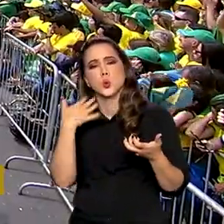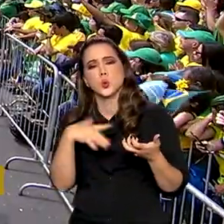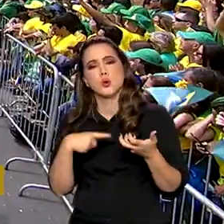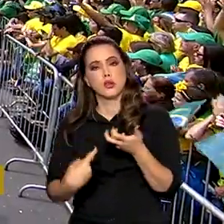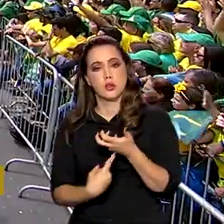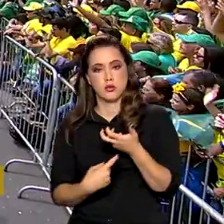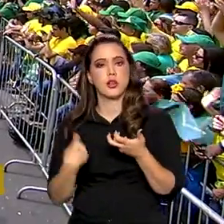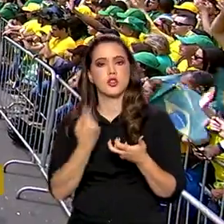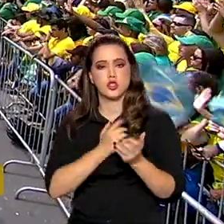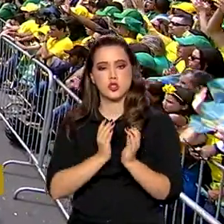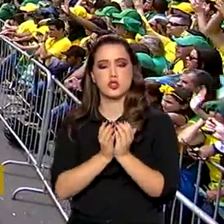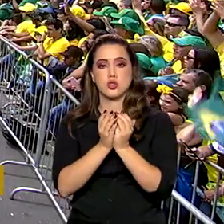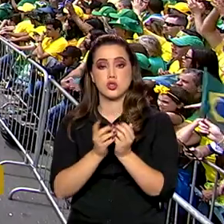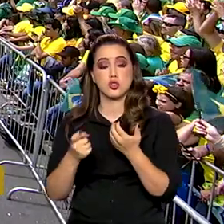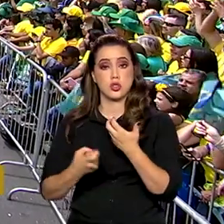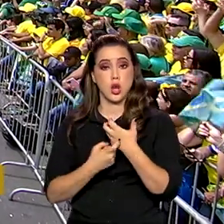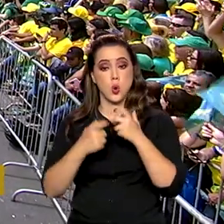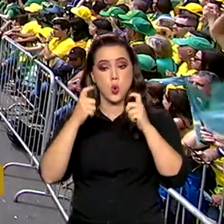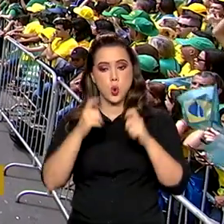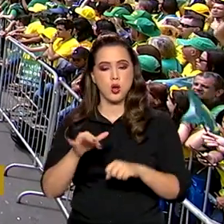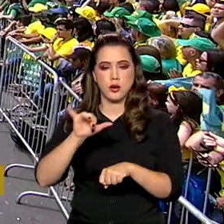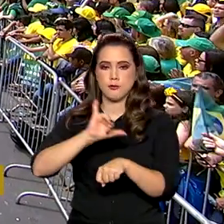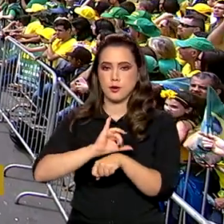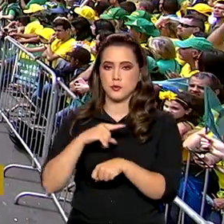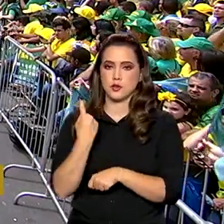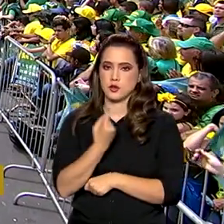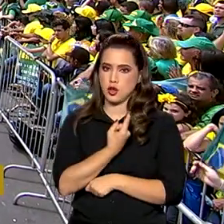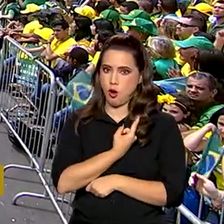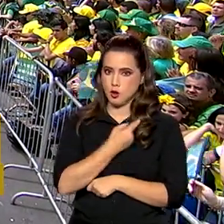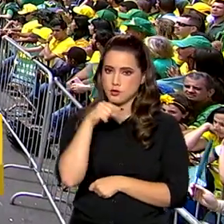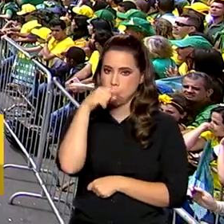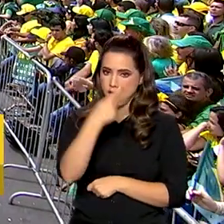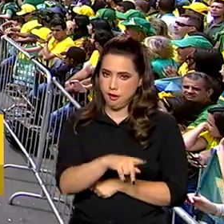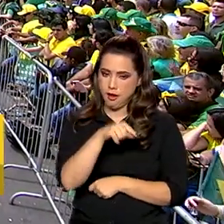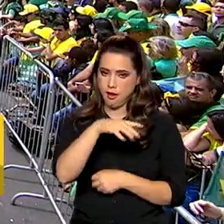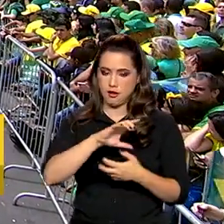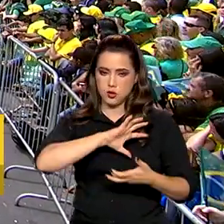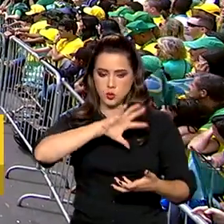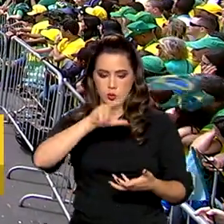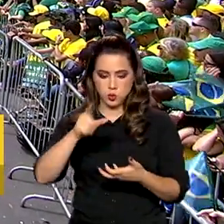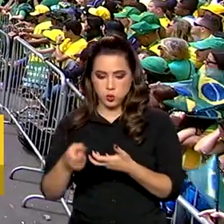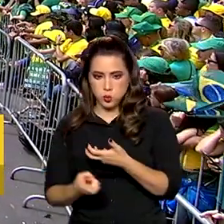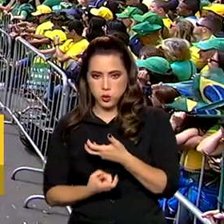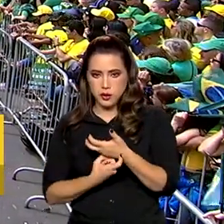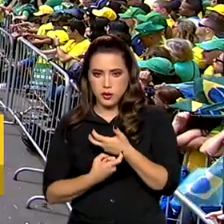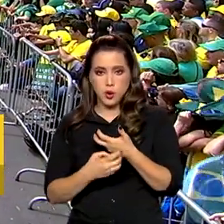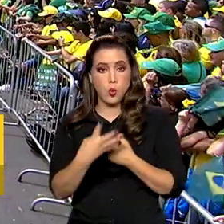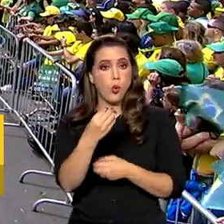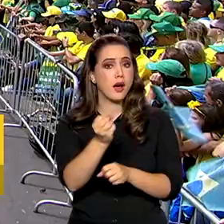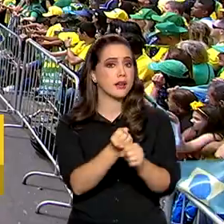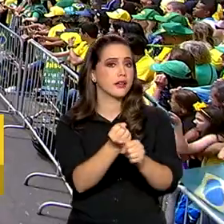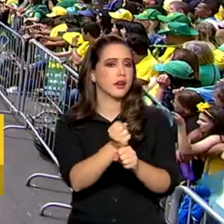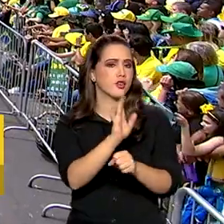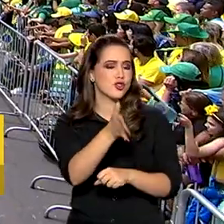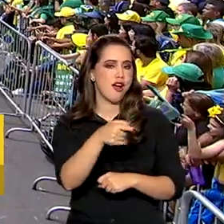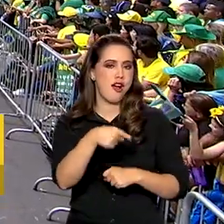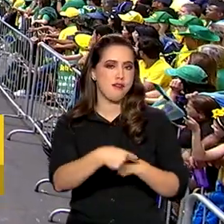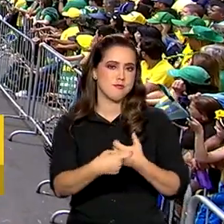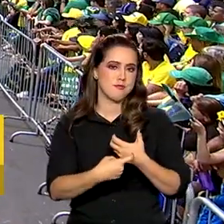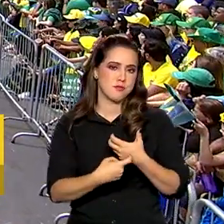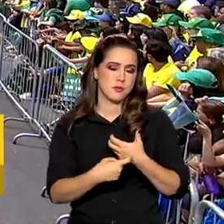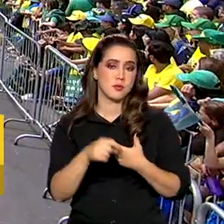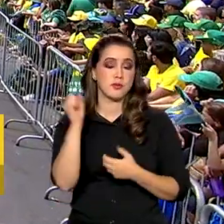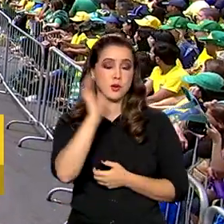uma base, que é a base Almirante Ferraz. Já estamos na Antártica há mais de 40 anos.